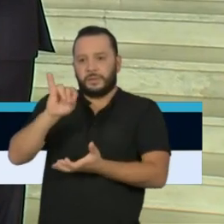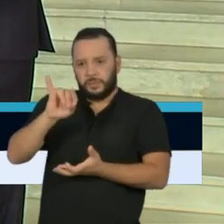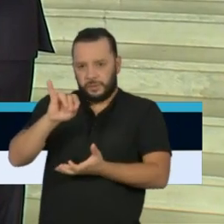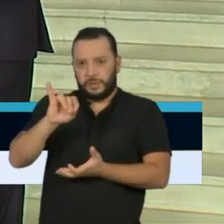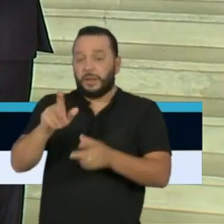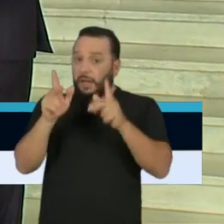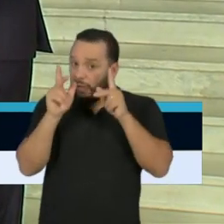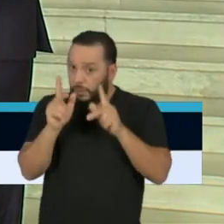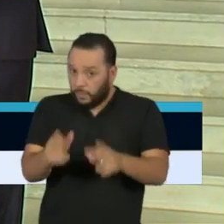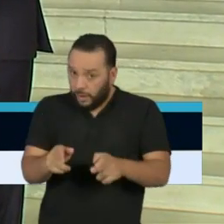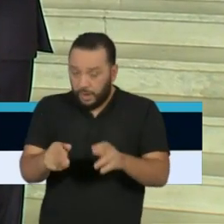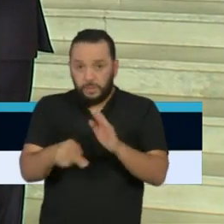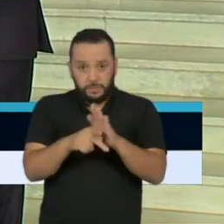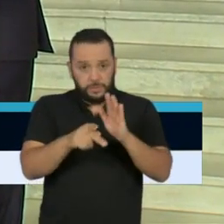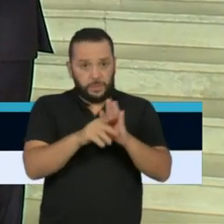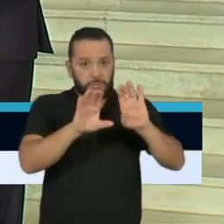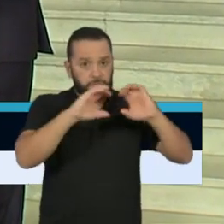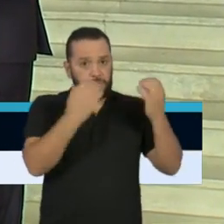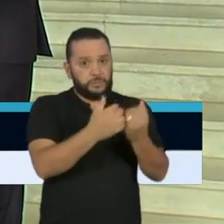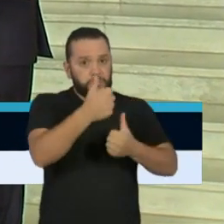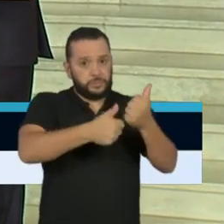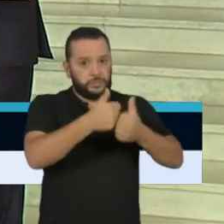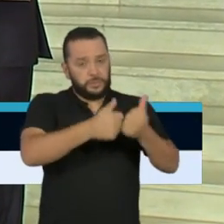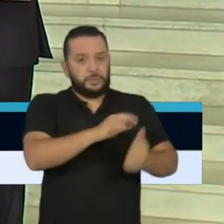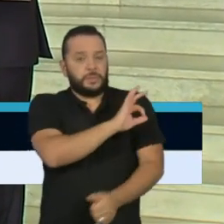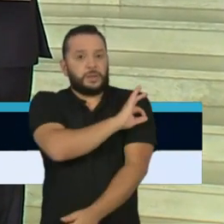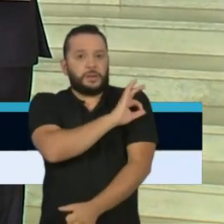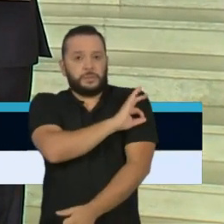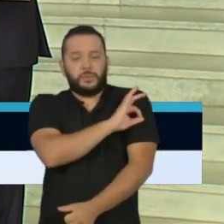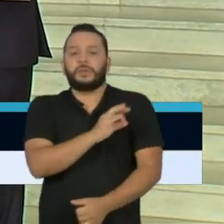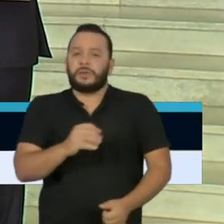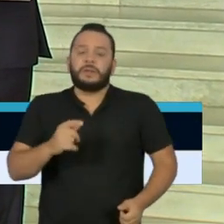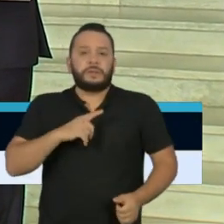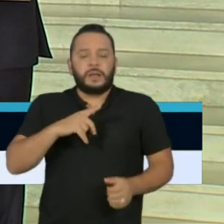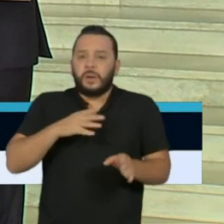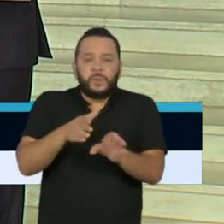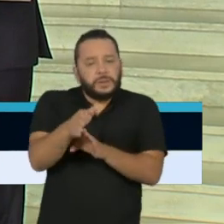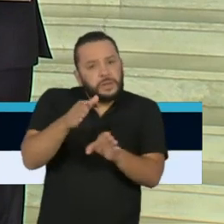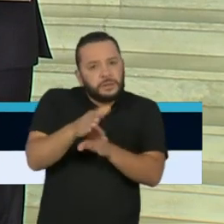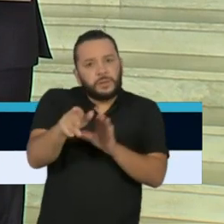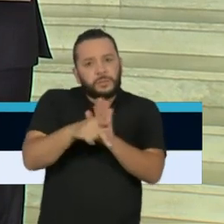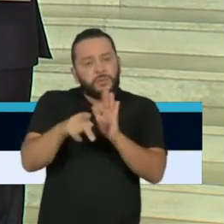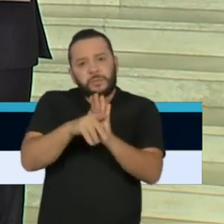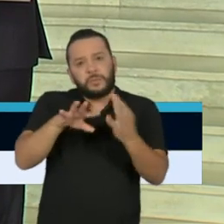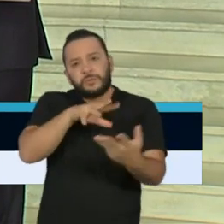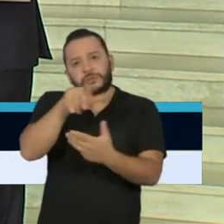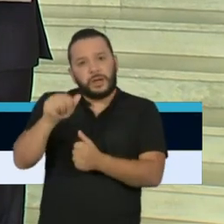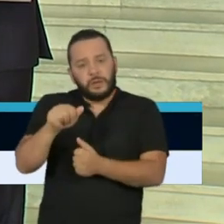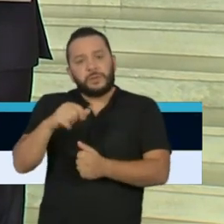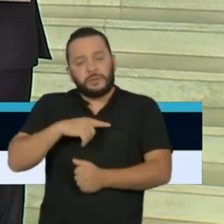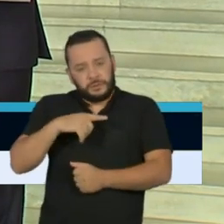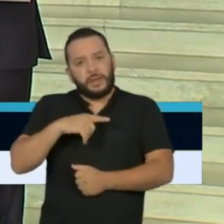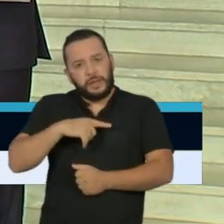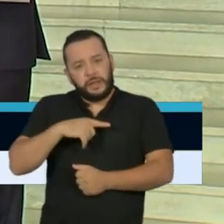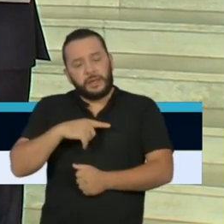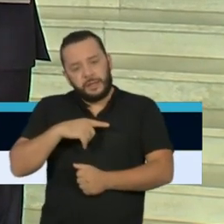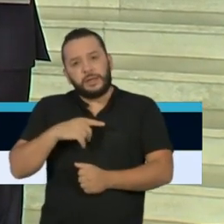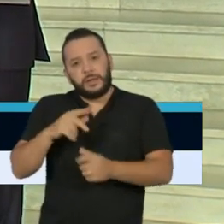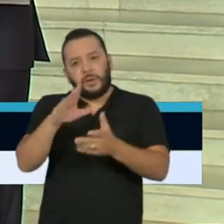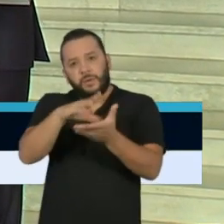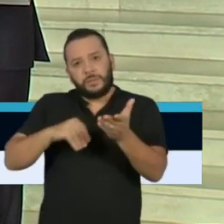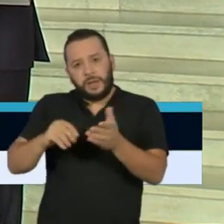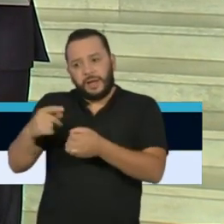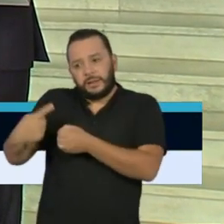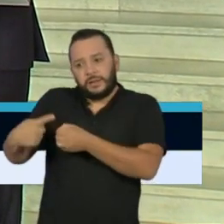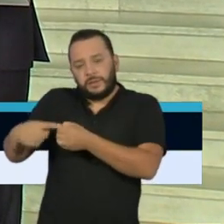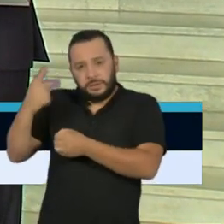mesmo modelo do que foi feito no Pacaembu, se há alguma inspiração internacional específica e se esse modelo vai ser replicado no interior do estado. Também, se vocês